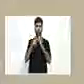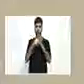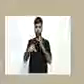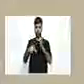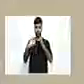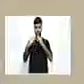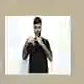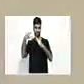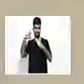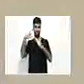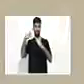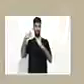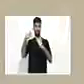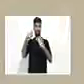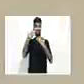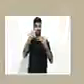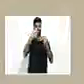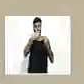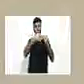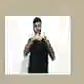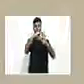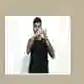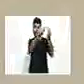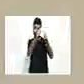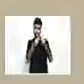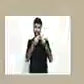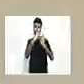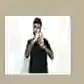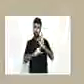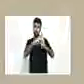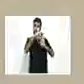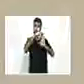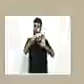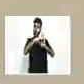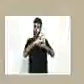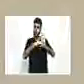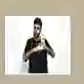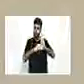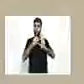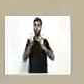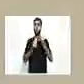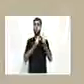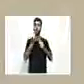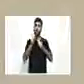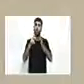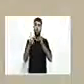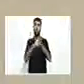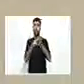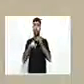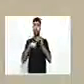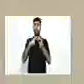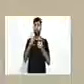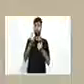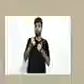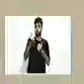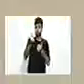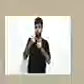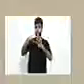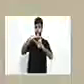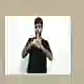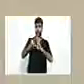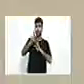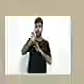casa uma série de esclarecimentos em relação à receita corrente líquida do nosso